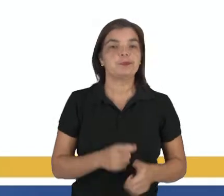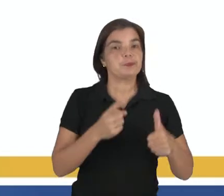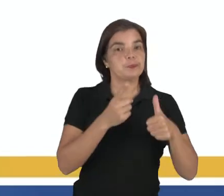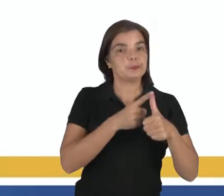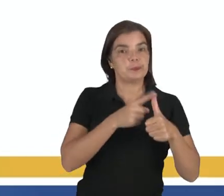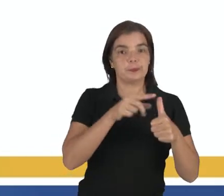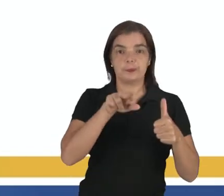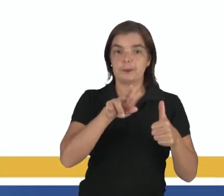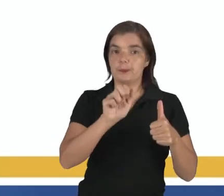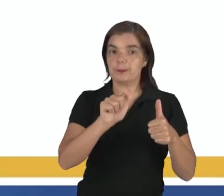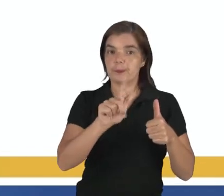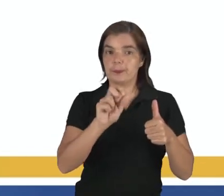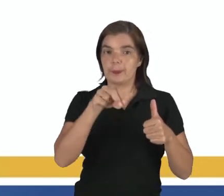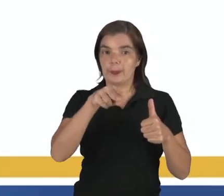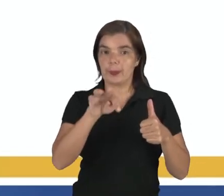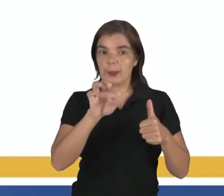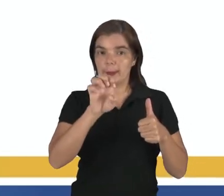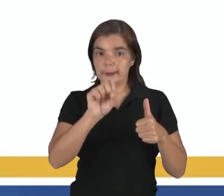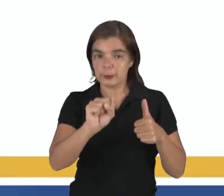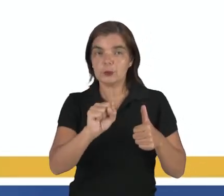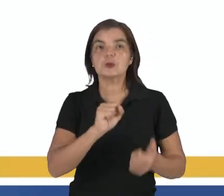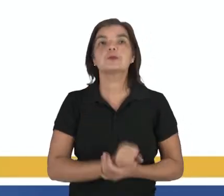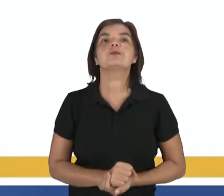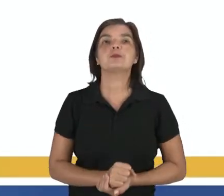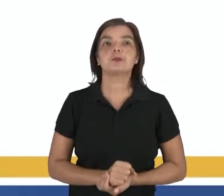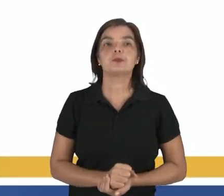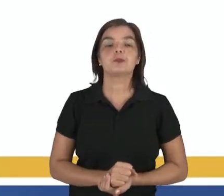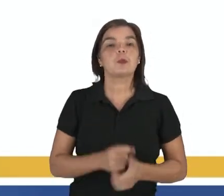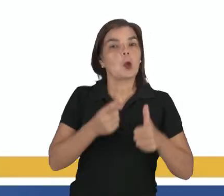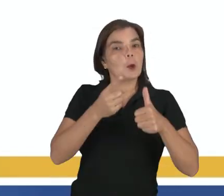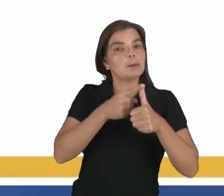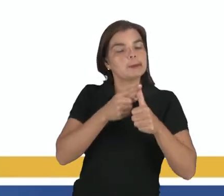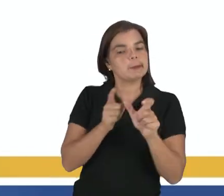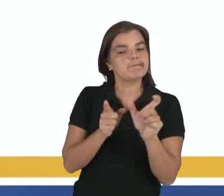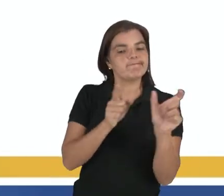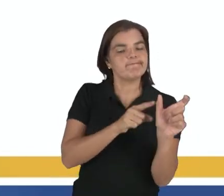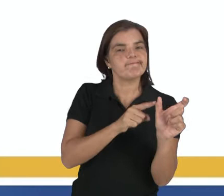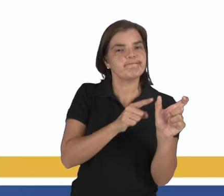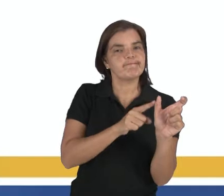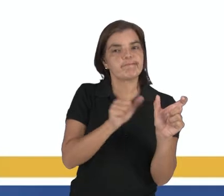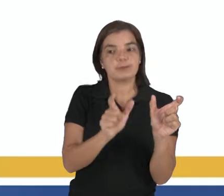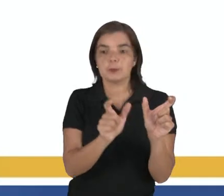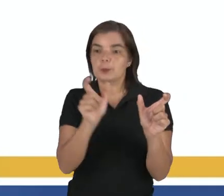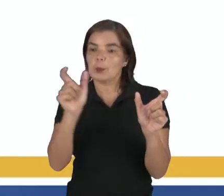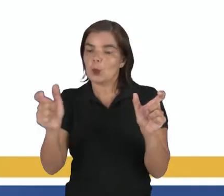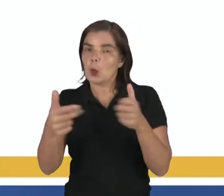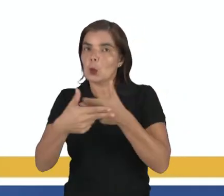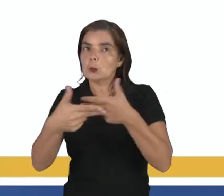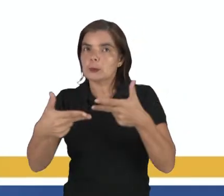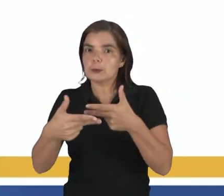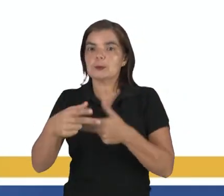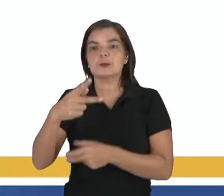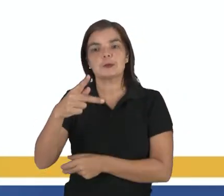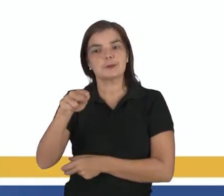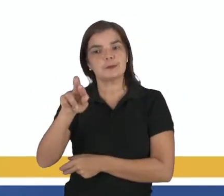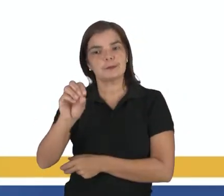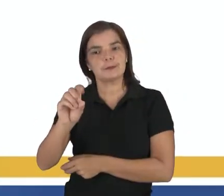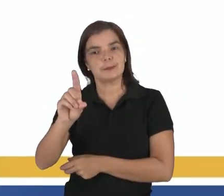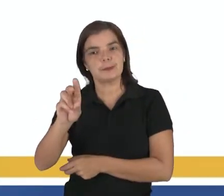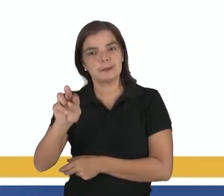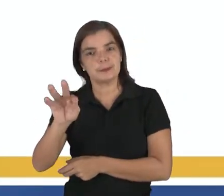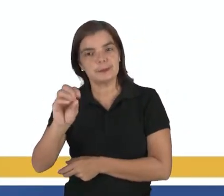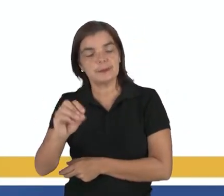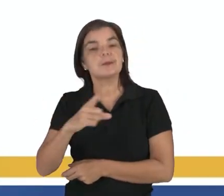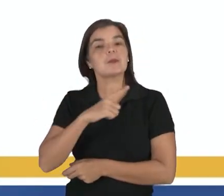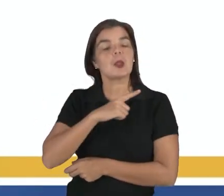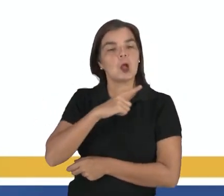ó, reagentes, que é o primeiro membro, formando os produtos, que é o segundo membro. E